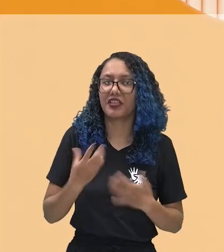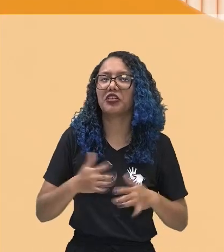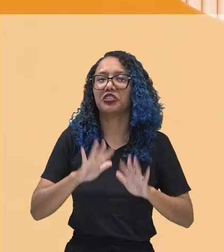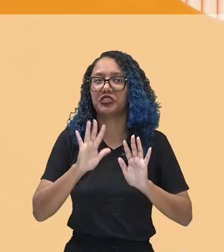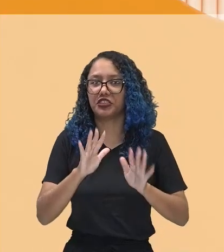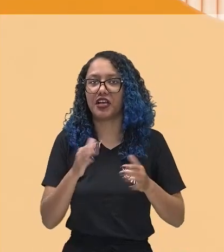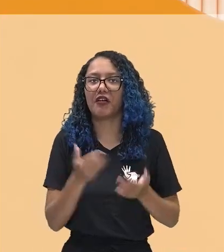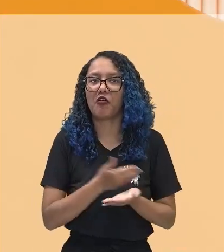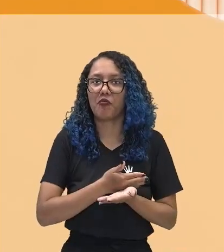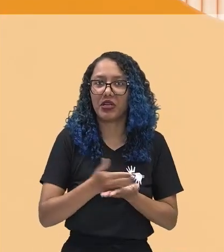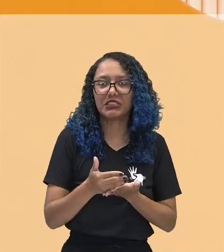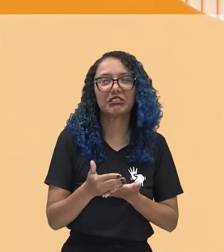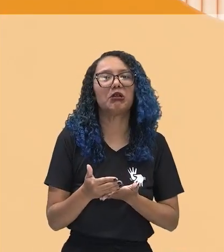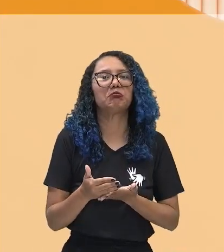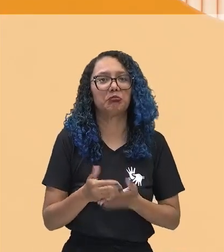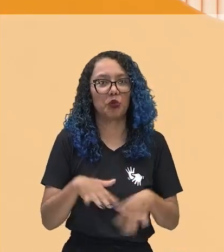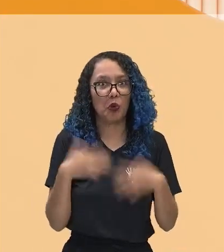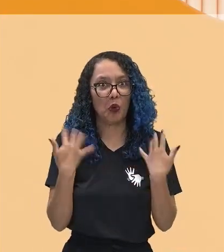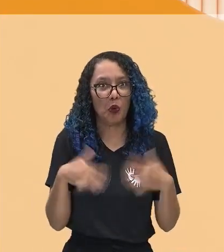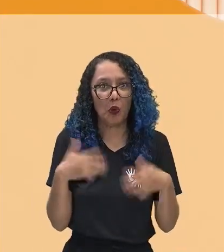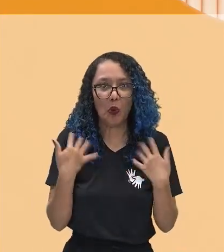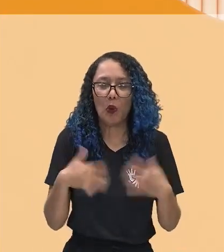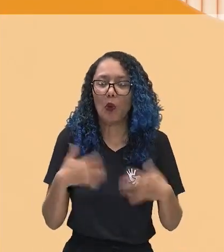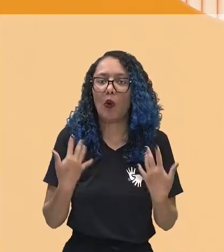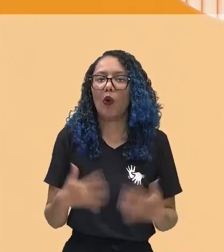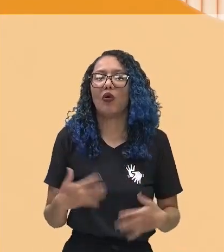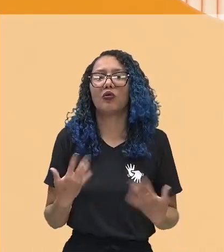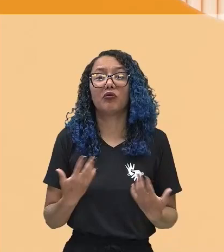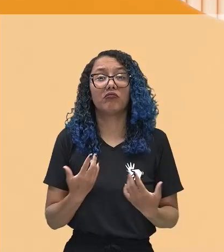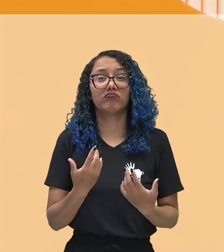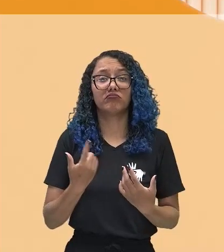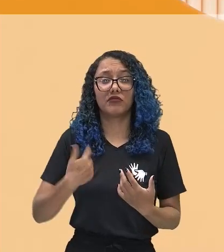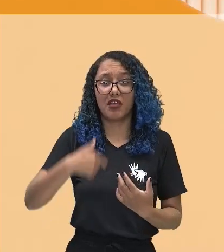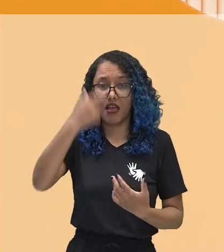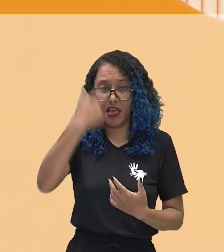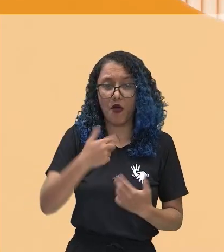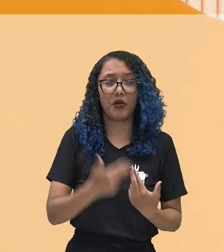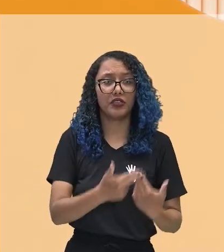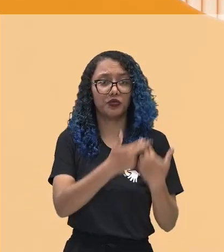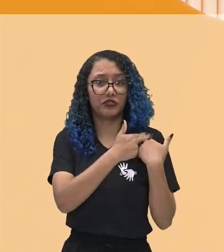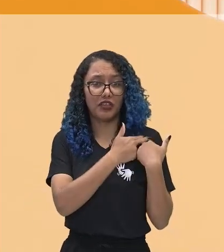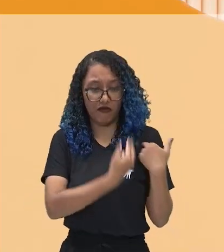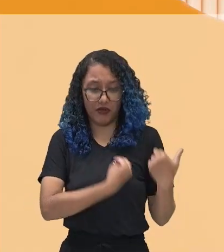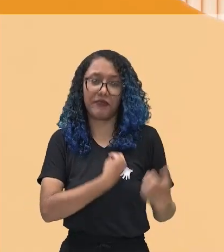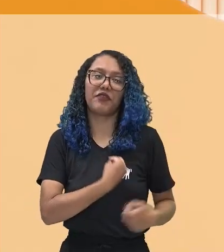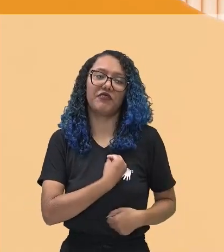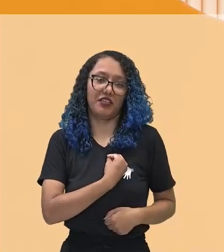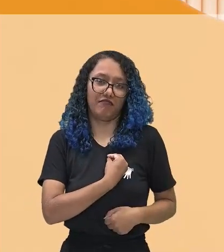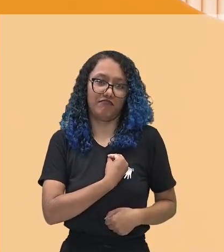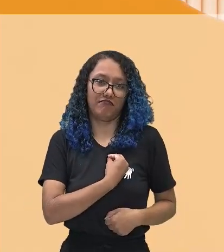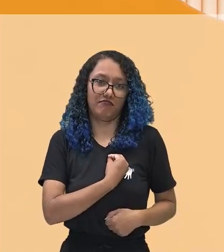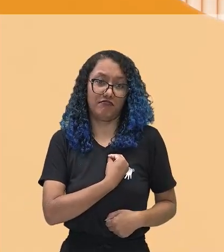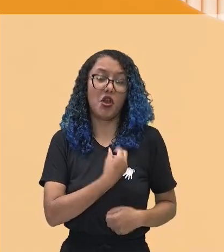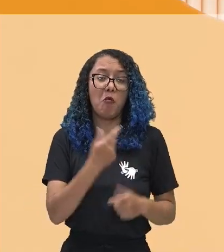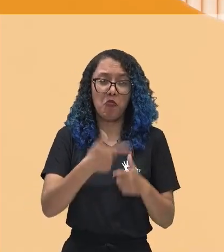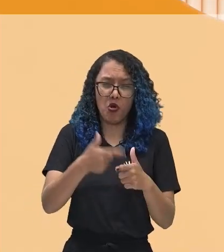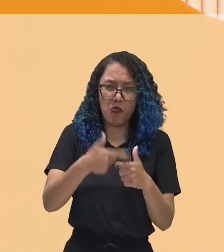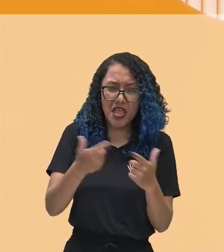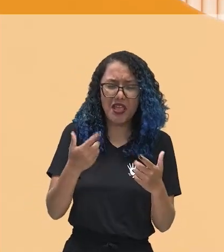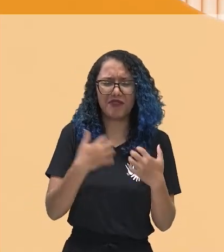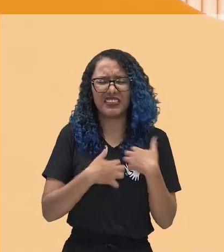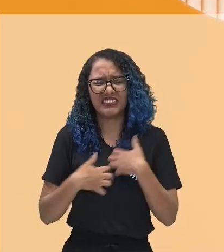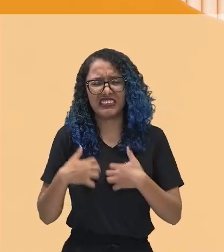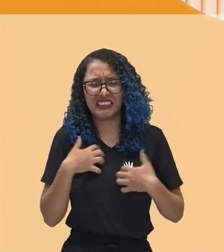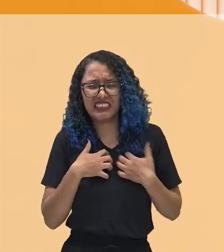pesado aí. Eu sou o quê? O responsável em dar significado ao meu existir. Tenho problemas? Tenho angústias?